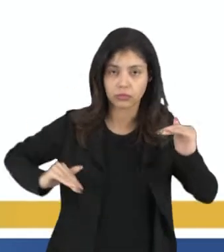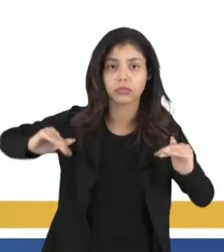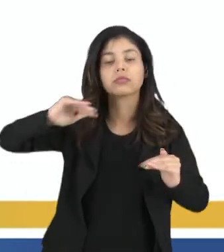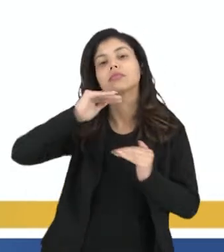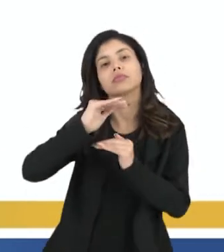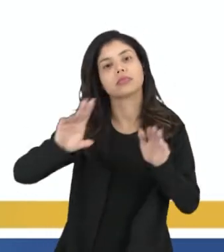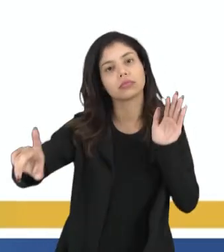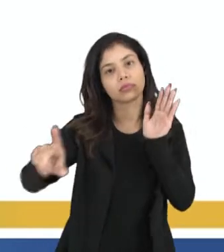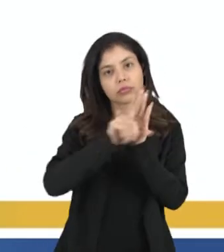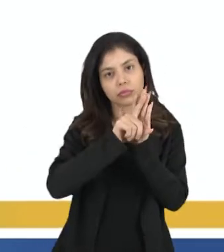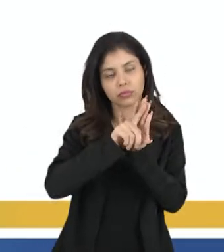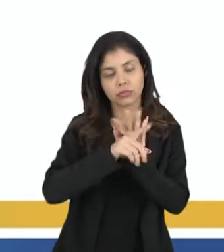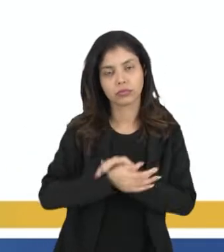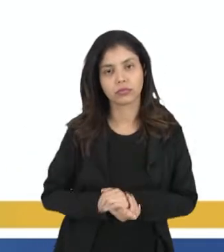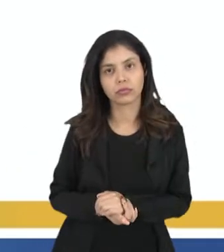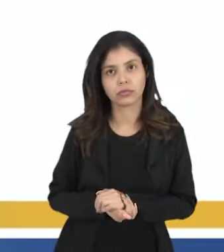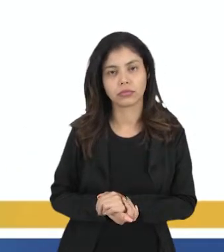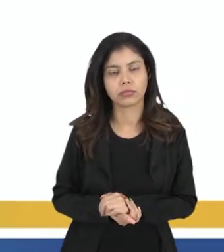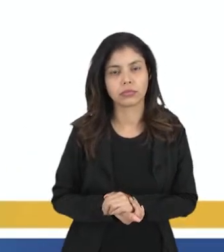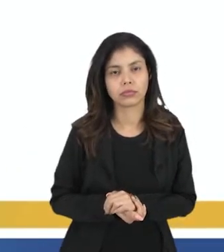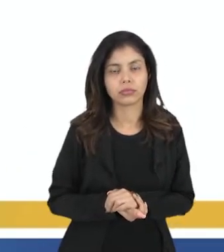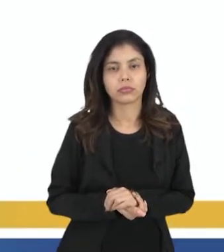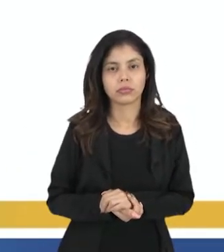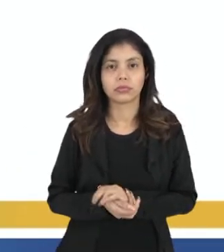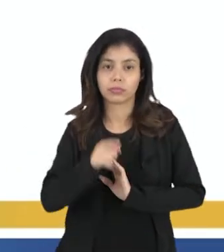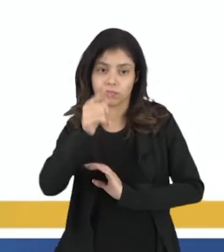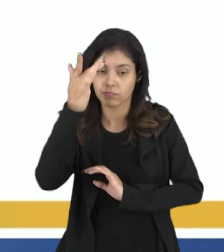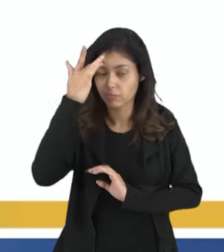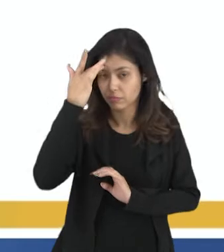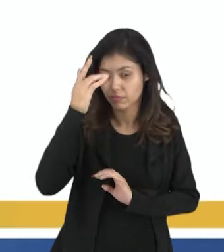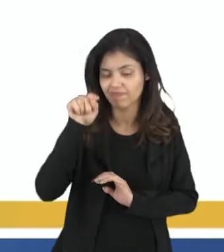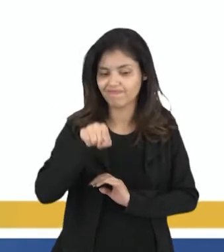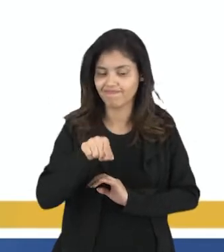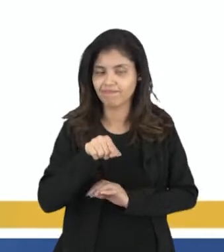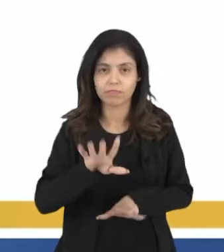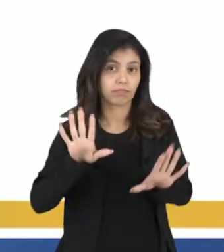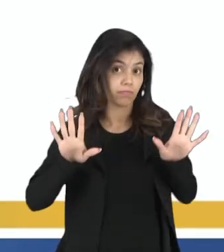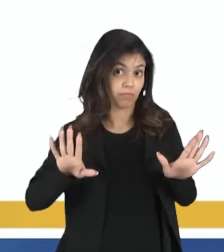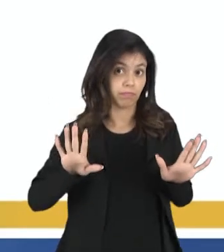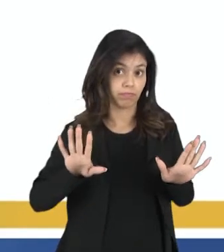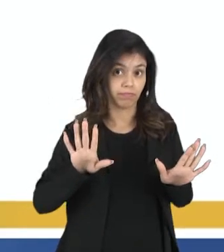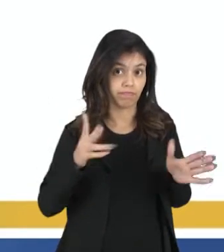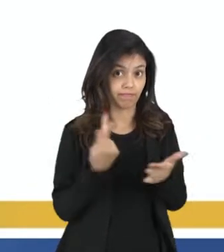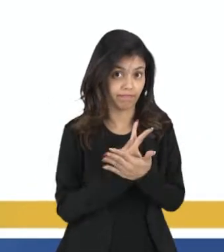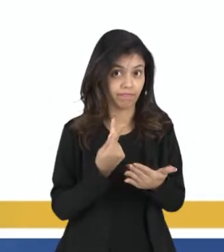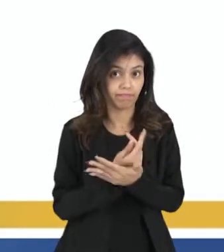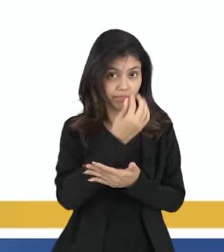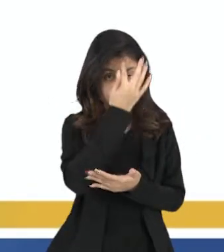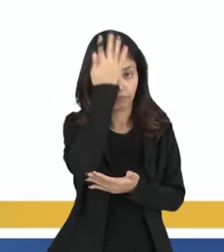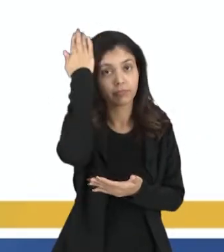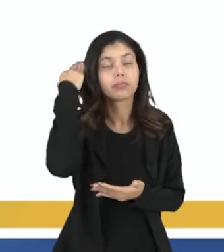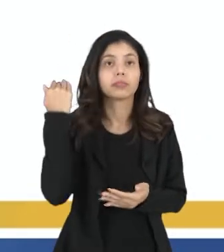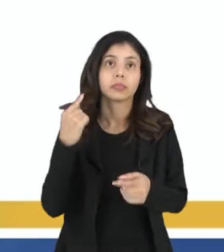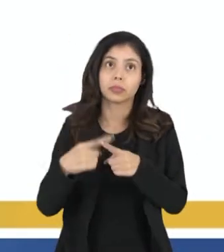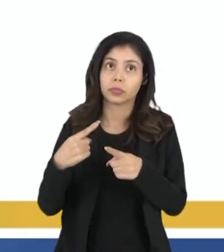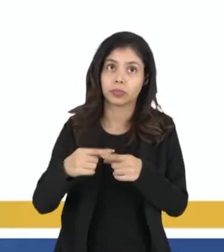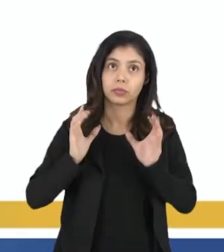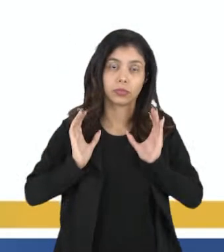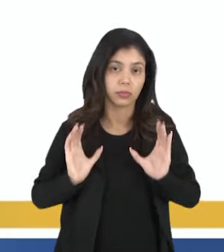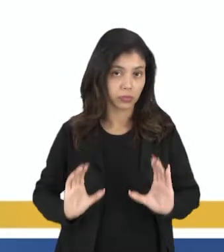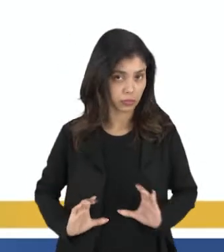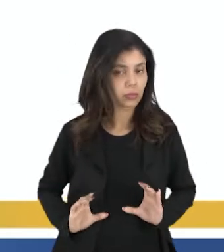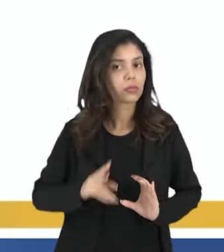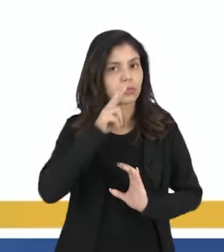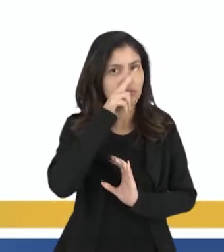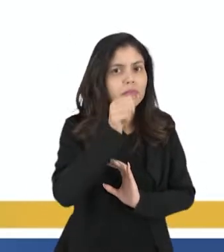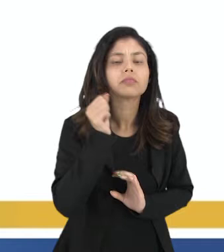da submissão às leis. Eu acho que essa daí também não estaria certa. A possibilidade do cidadão participar do